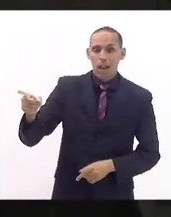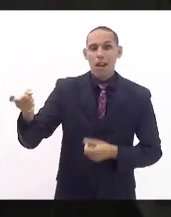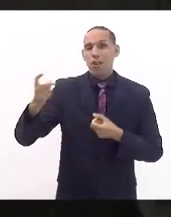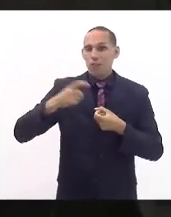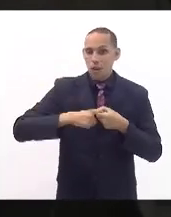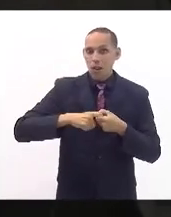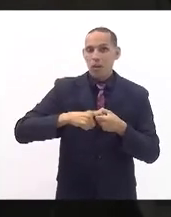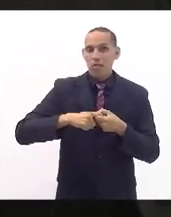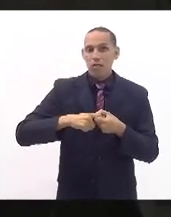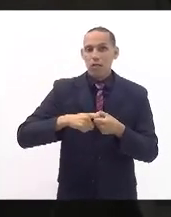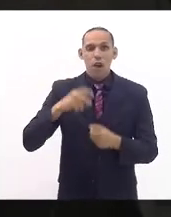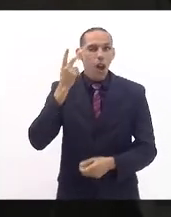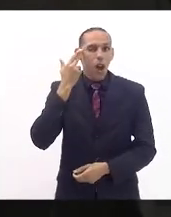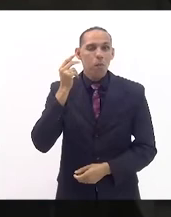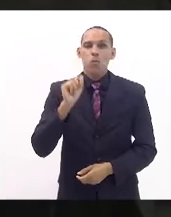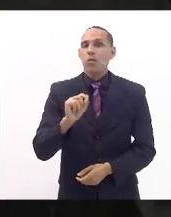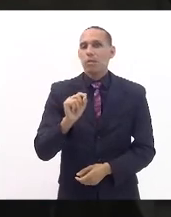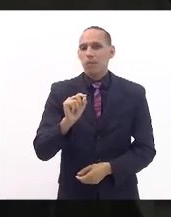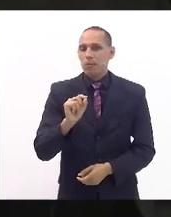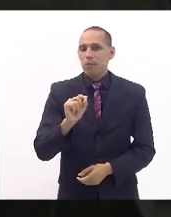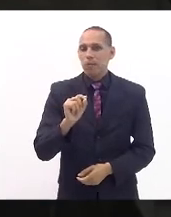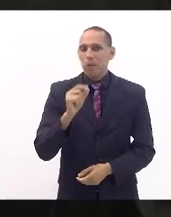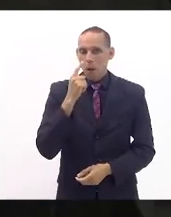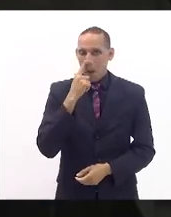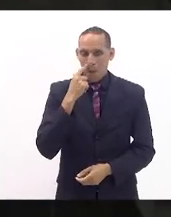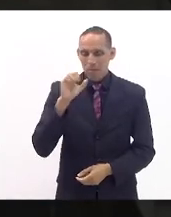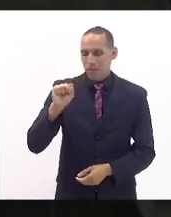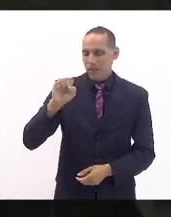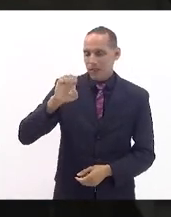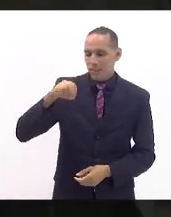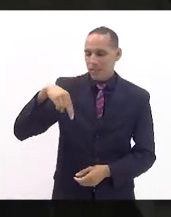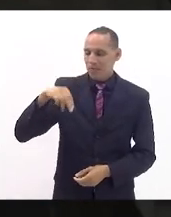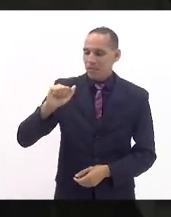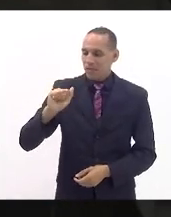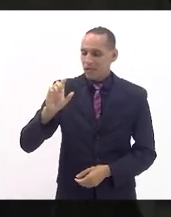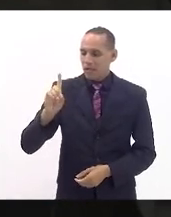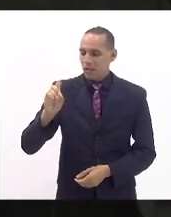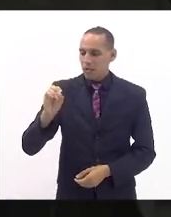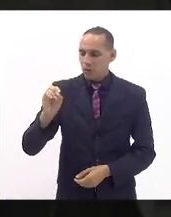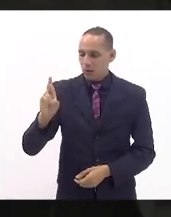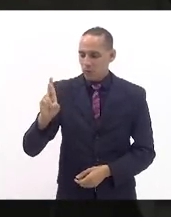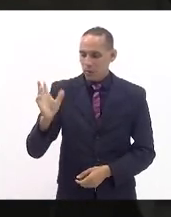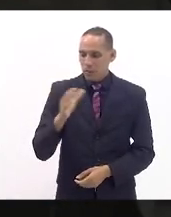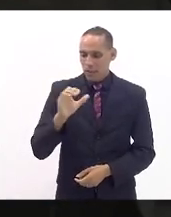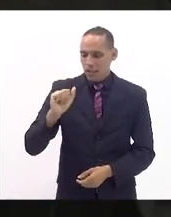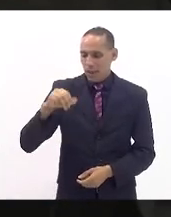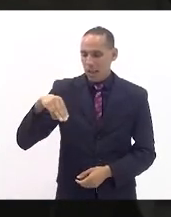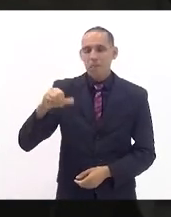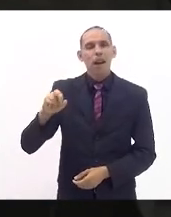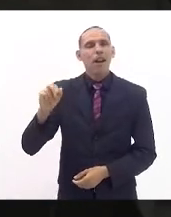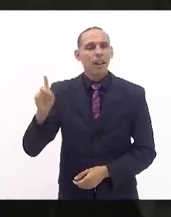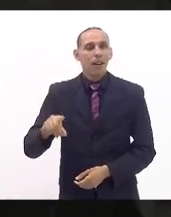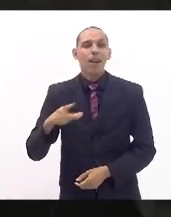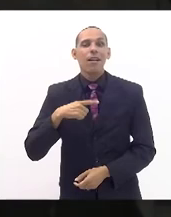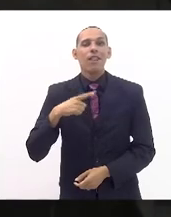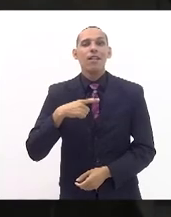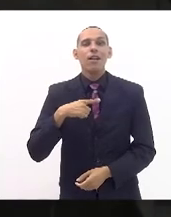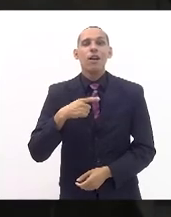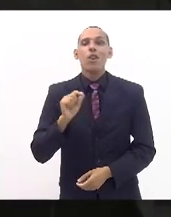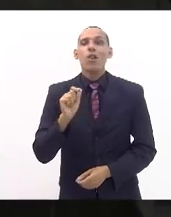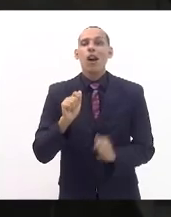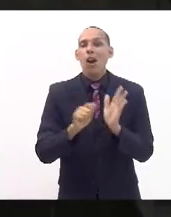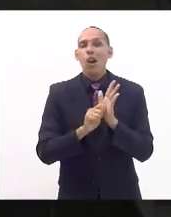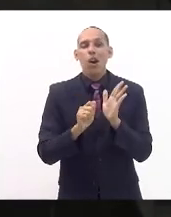é lugar comum dizer que em Senador Camará, na ponta da estação, estavam lá os narcotraficantes